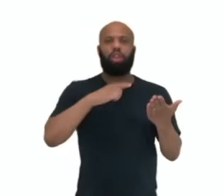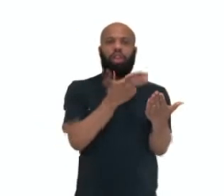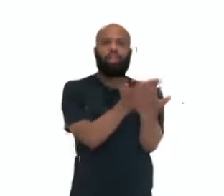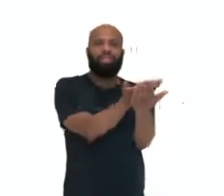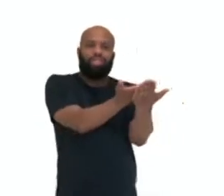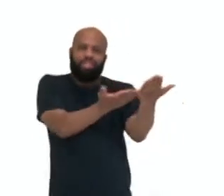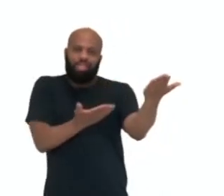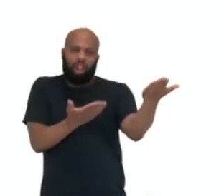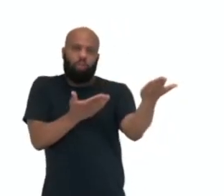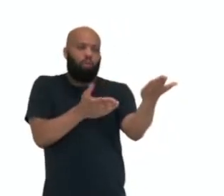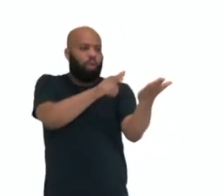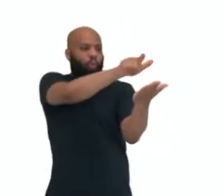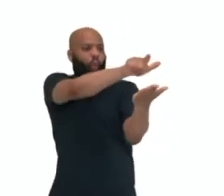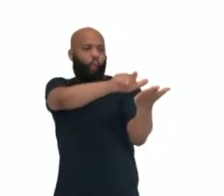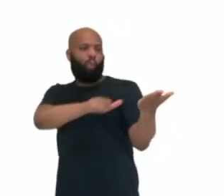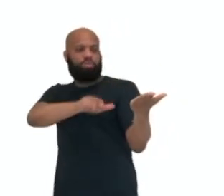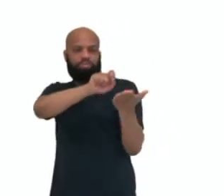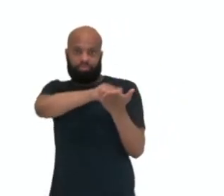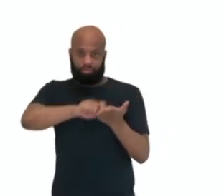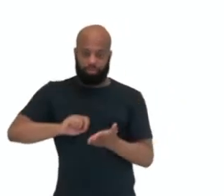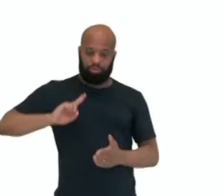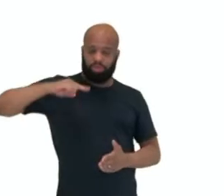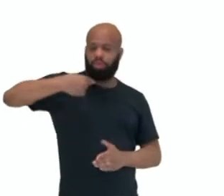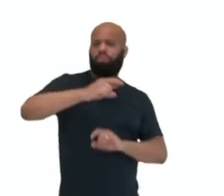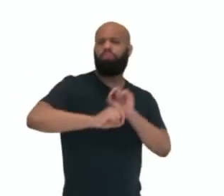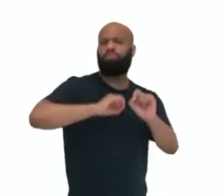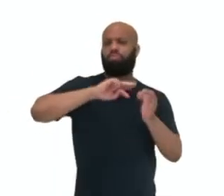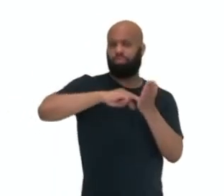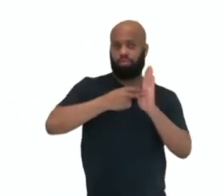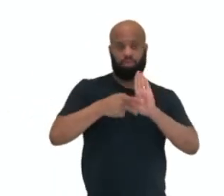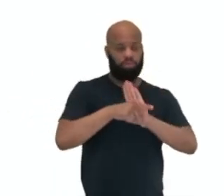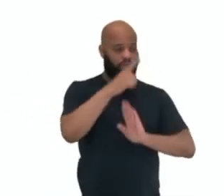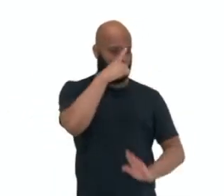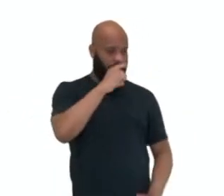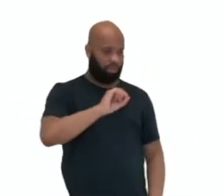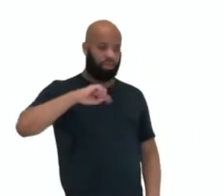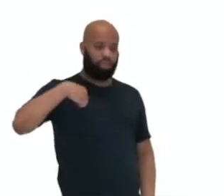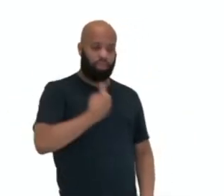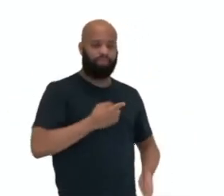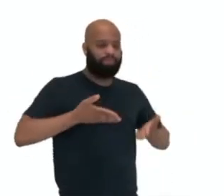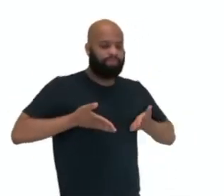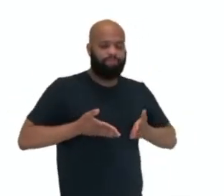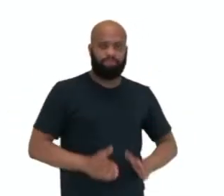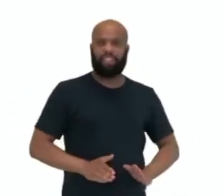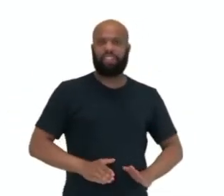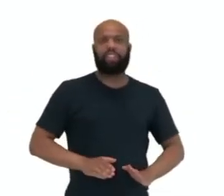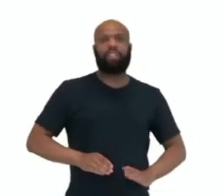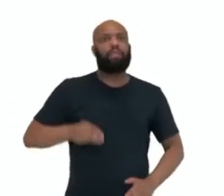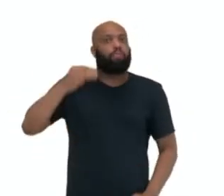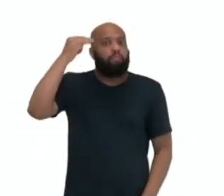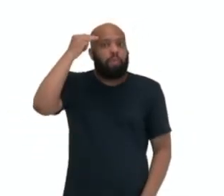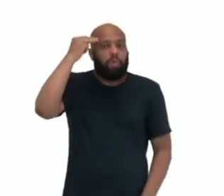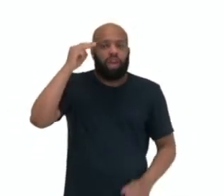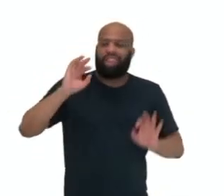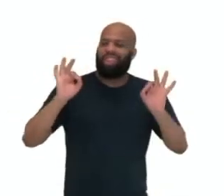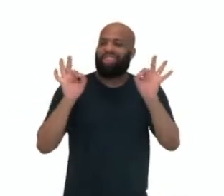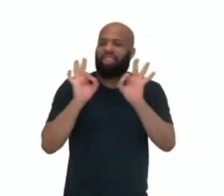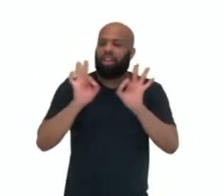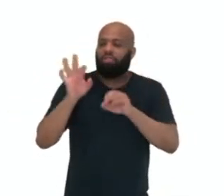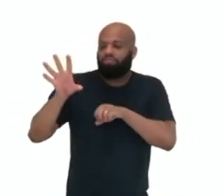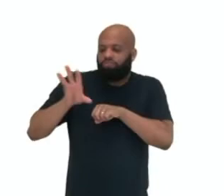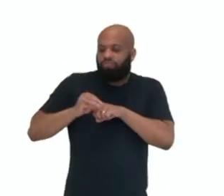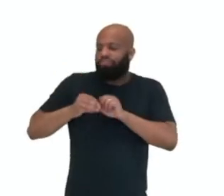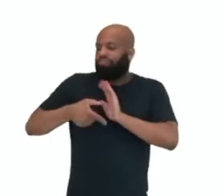tábula rasa de John Locke consiste na ideia de que nascemos como folhas em branco, sem conhecimentos